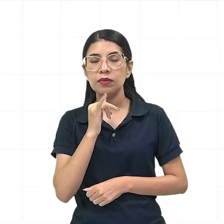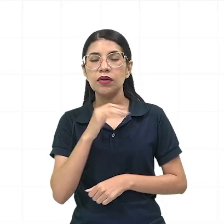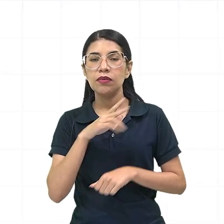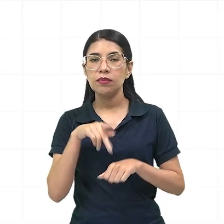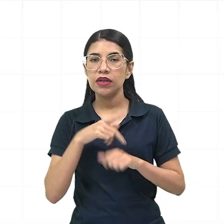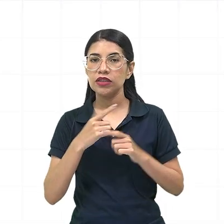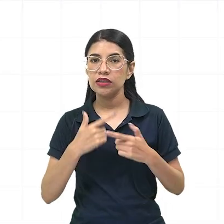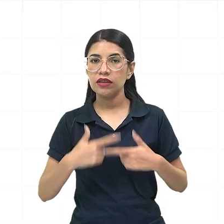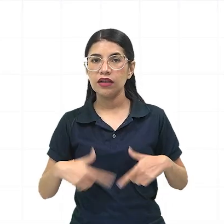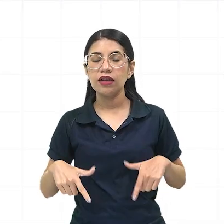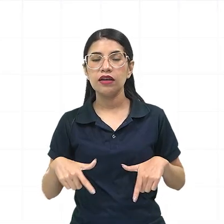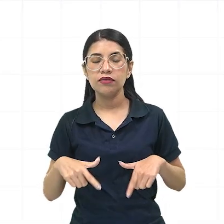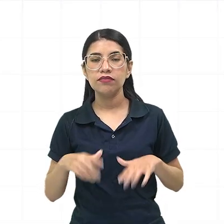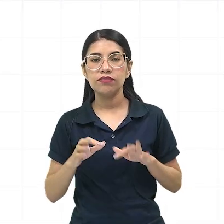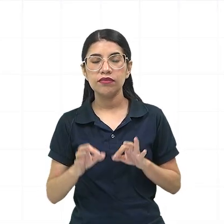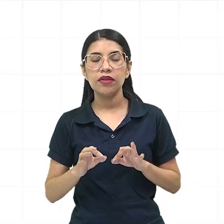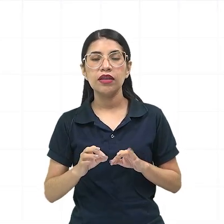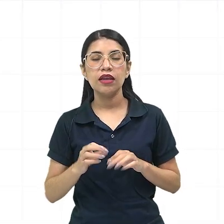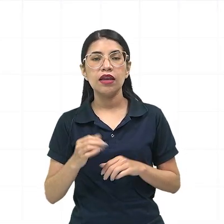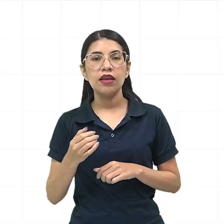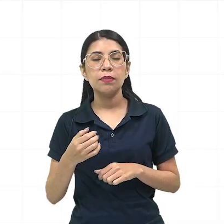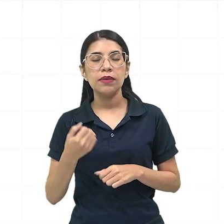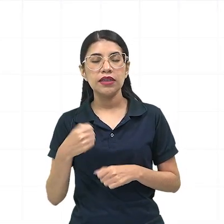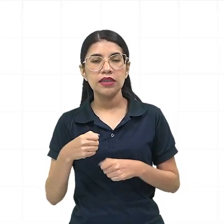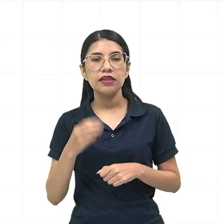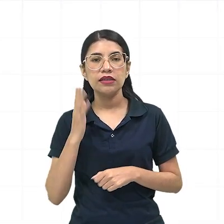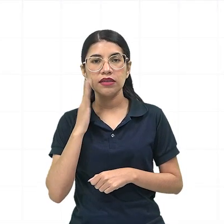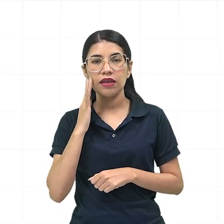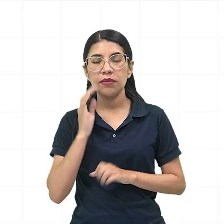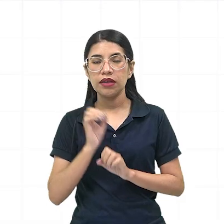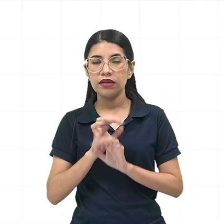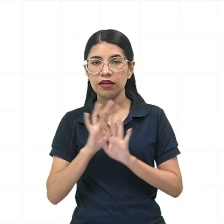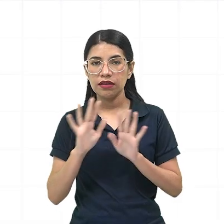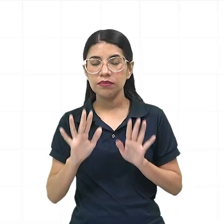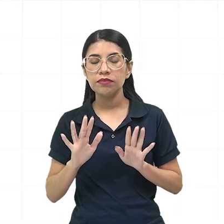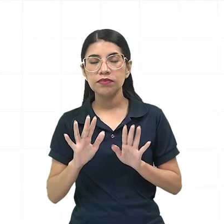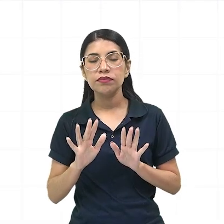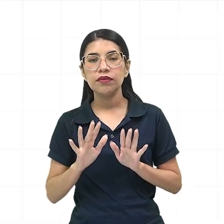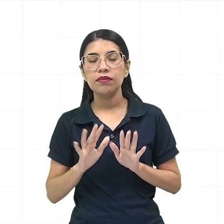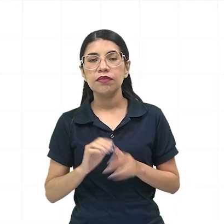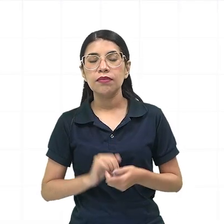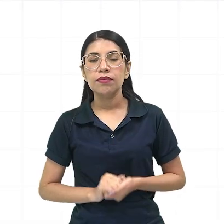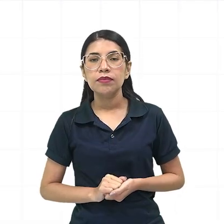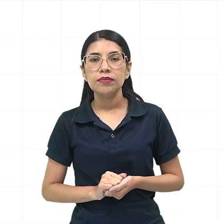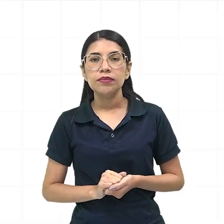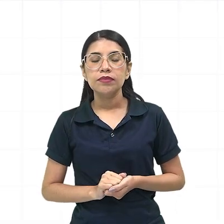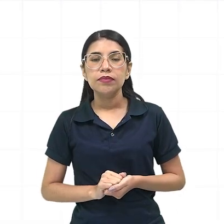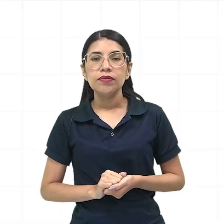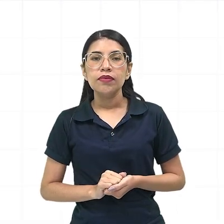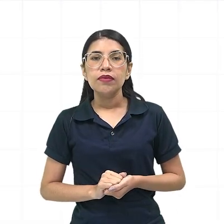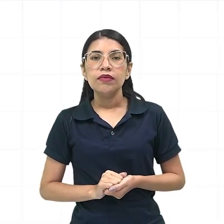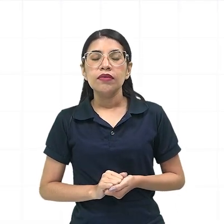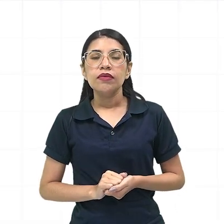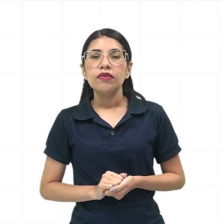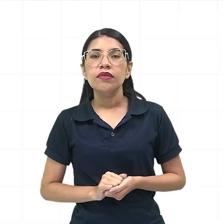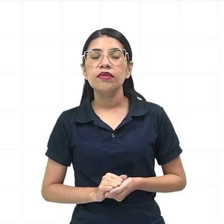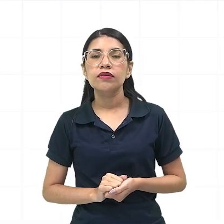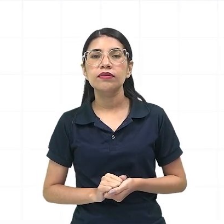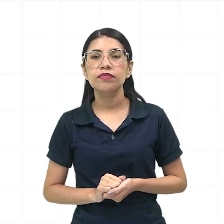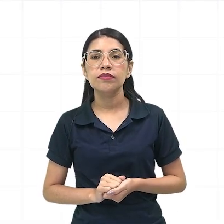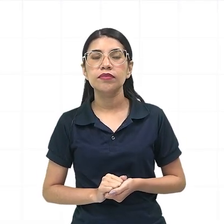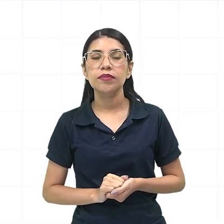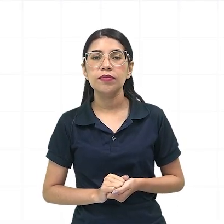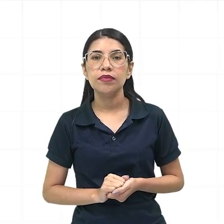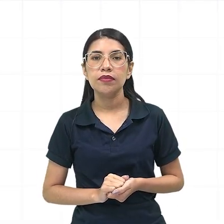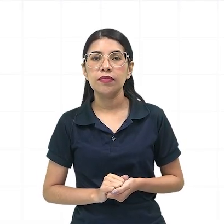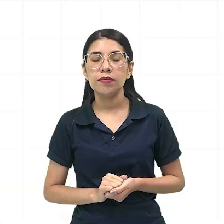Estado laico. Isso é muito importante nós pensarmos e percebermos e, de certa forma, entendermos como uma